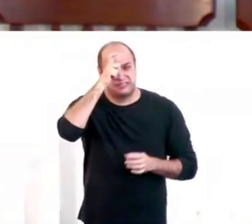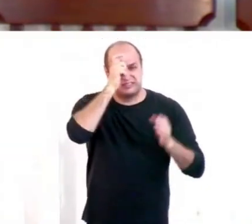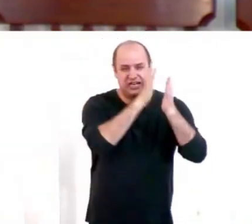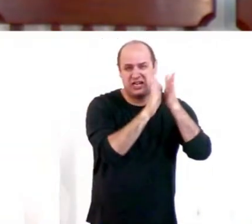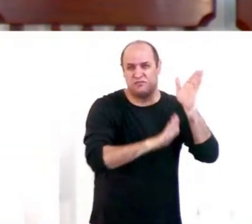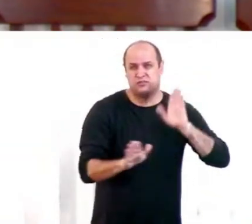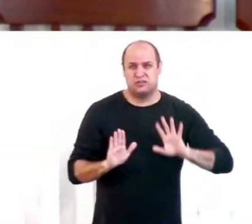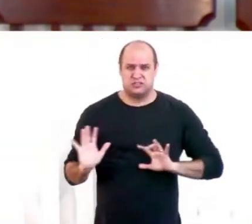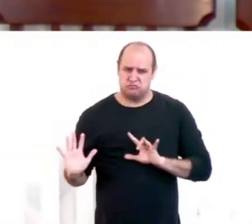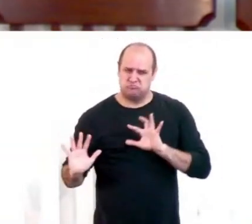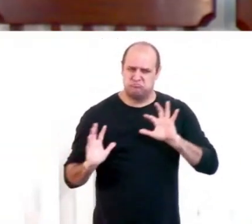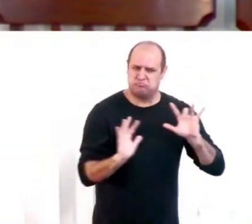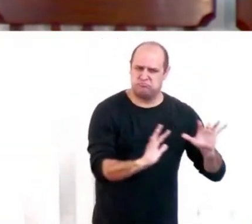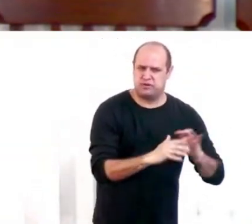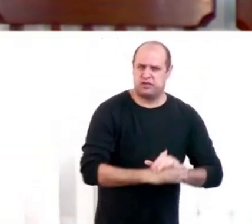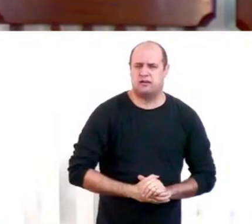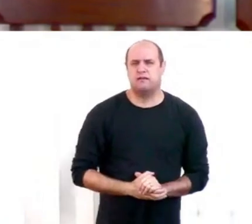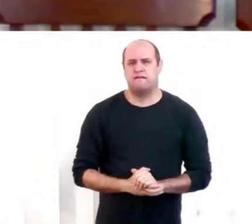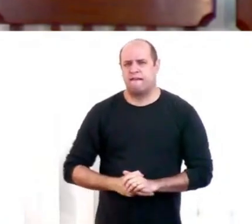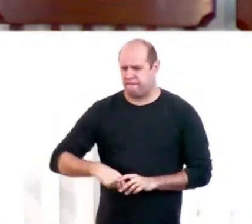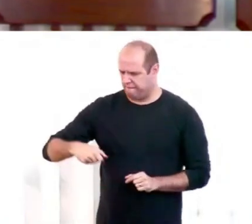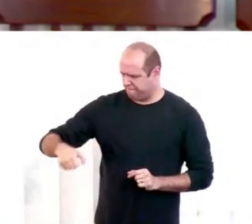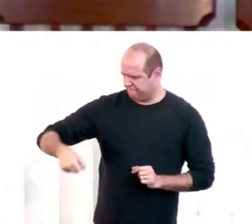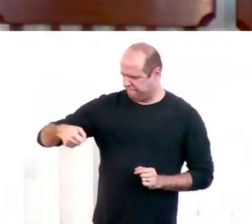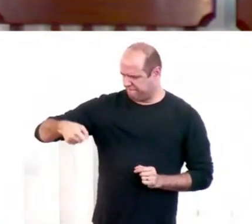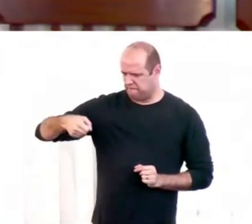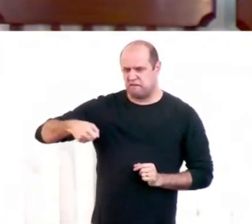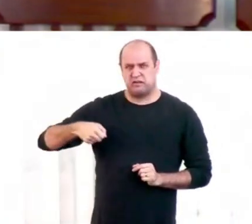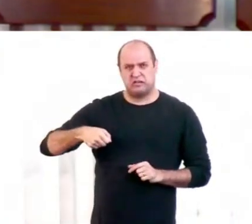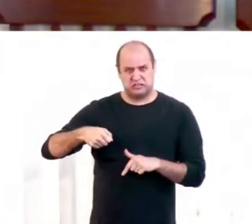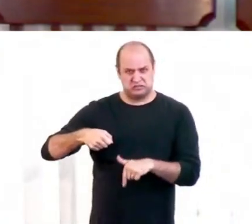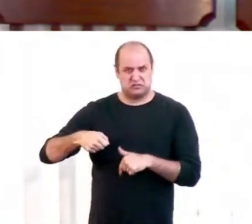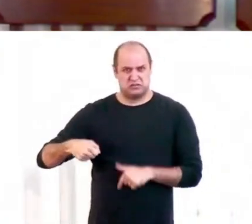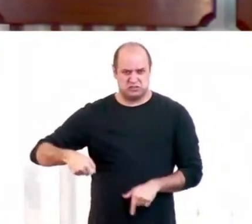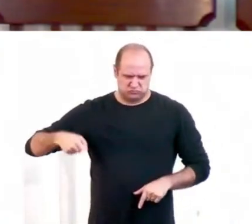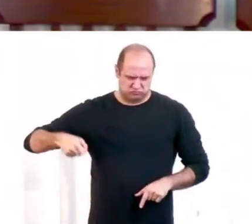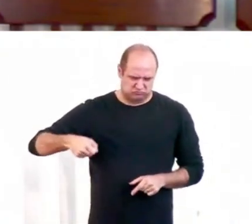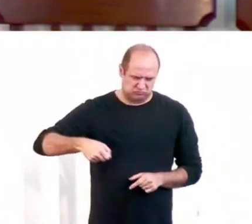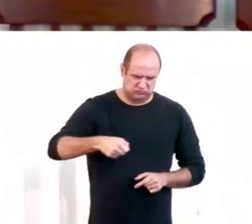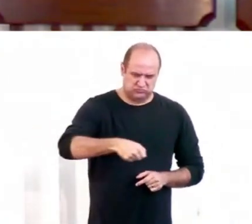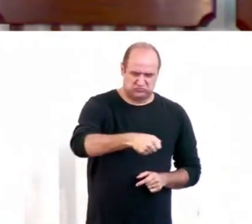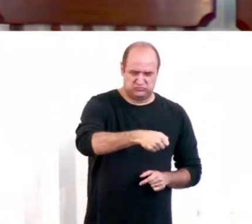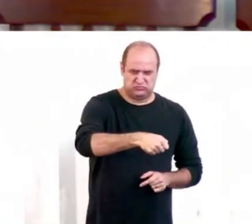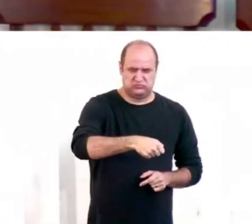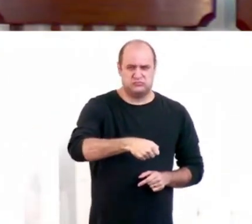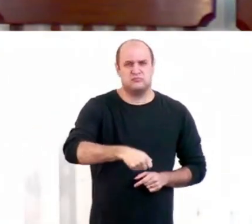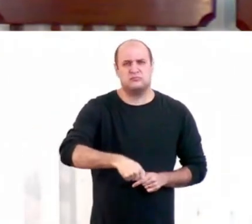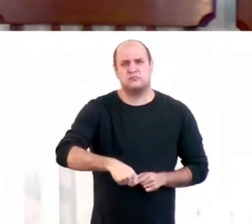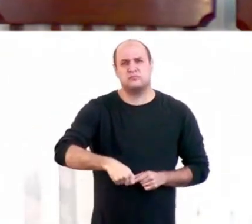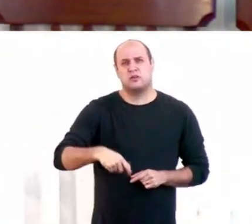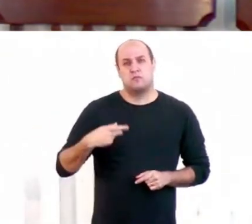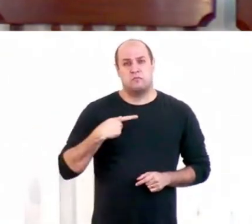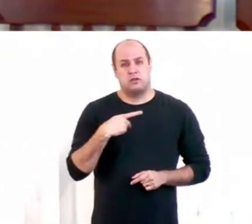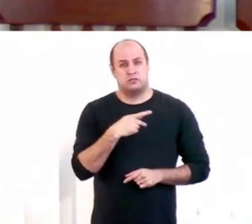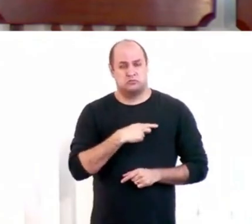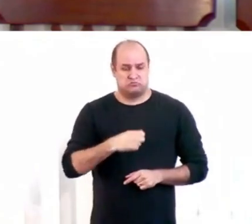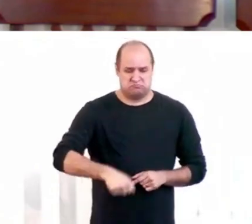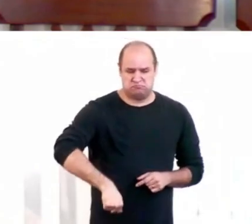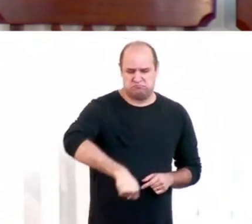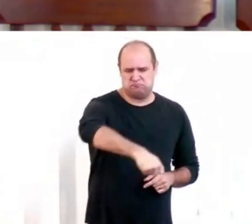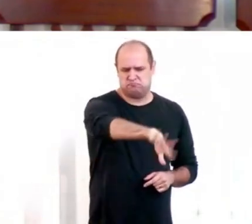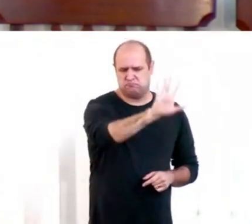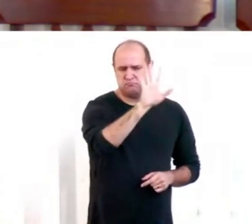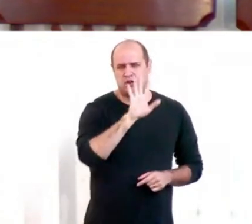aquela sacola, aqueles deuses ali, a gente foi ali, entregou junto com o pastor, deixei ali a